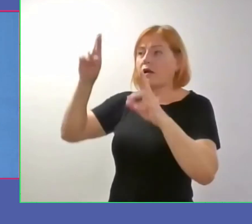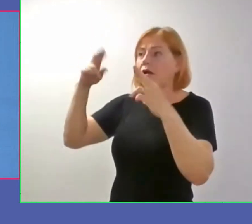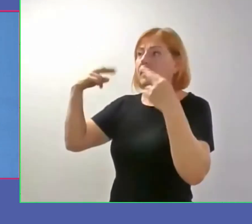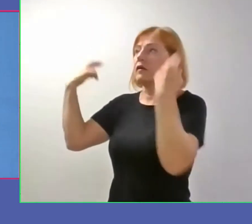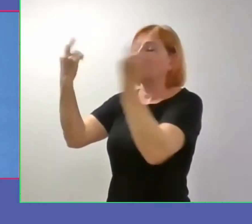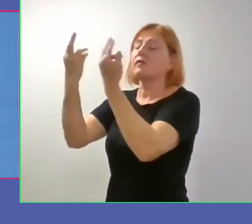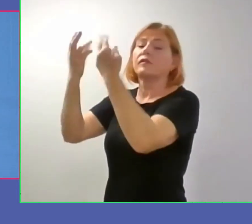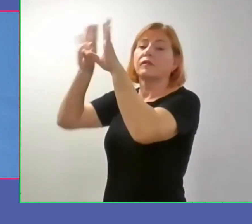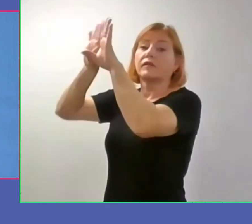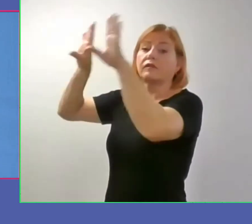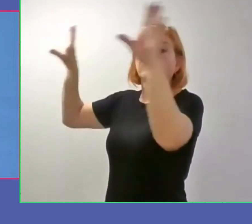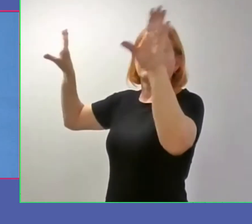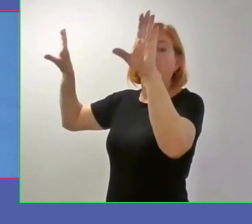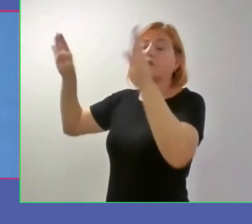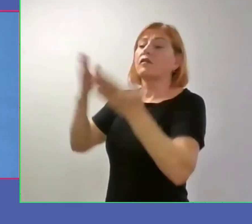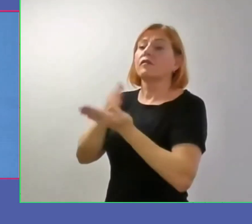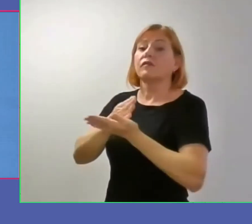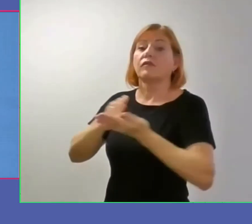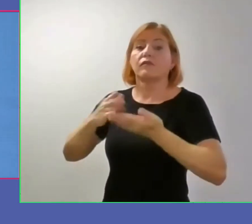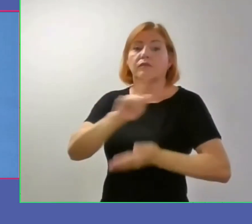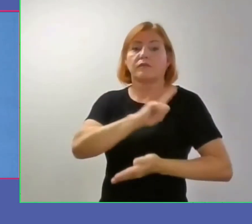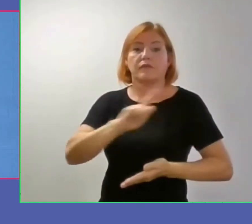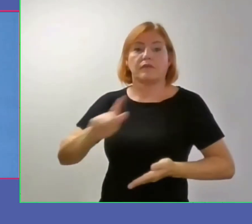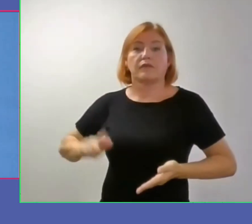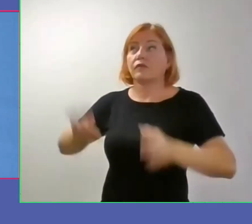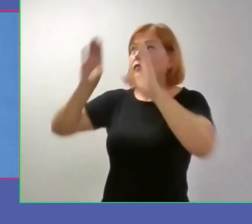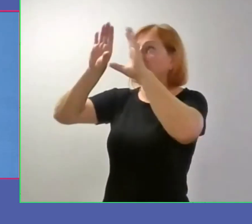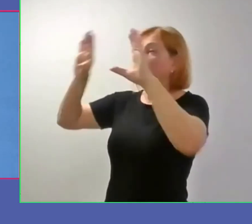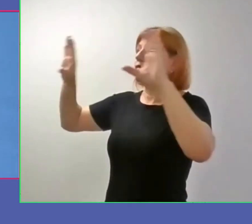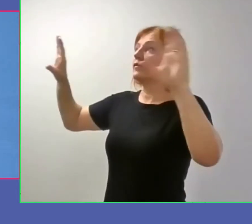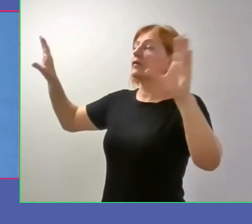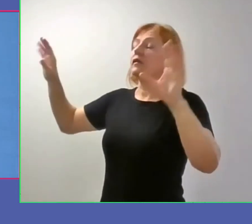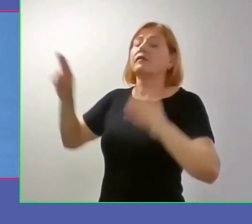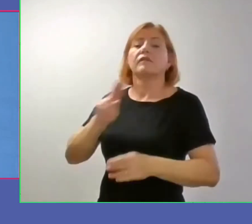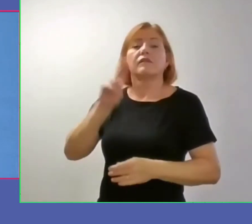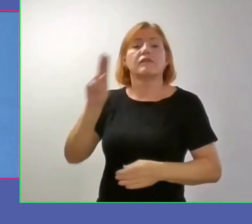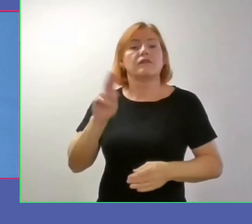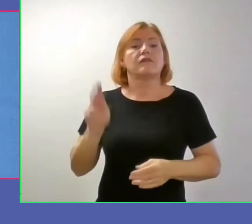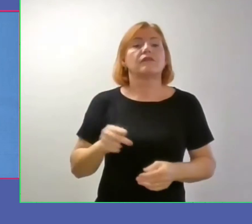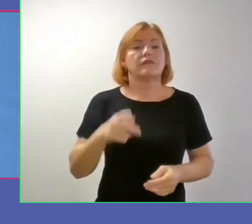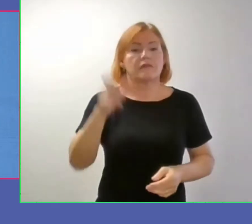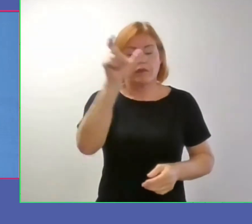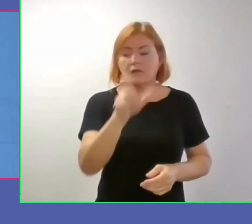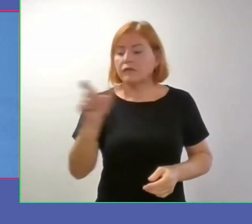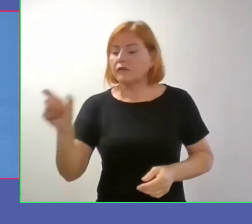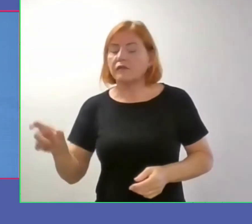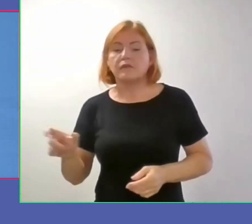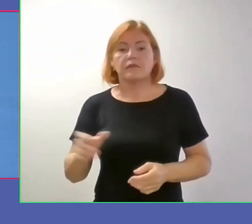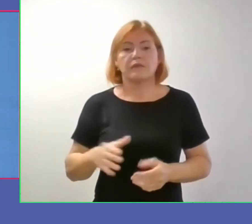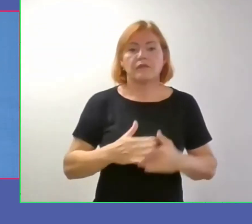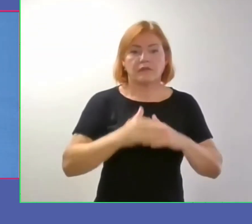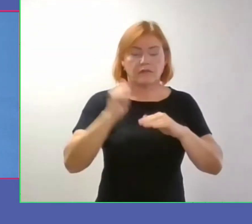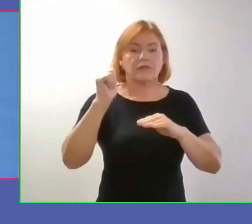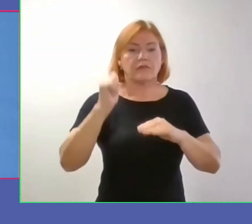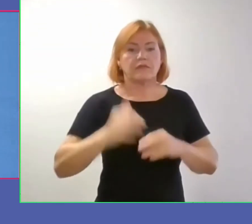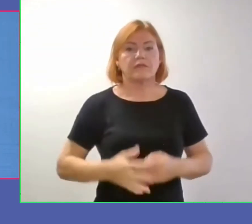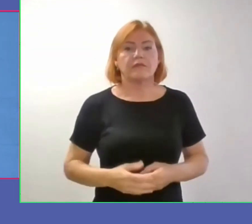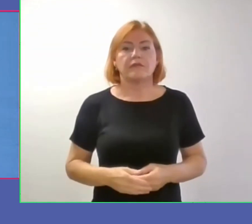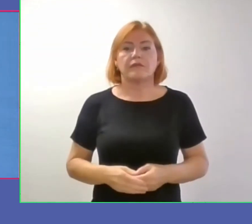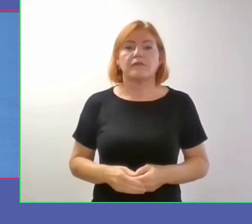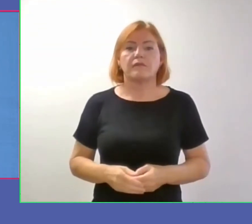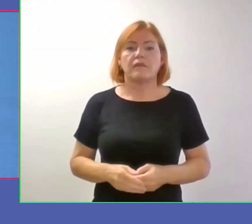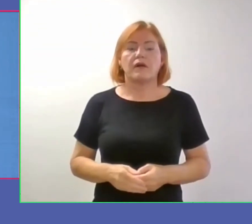governo celestial a partir dessas pessoas. E essas pessoas depois, em Mateus 16, formam a igreja.